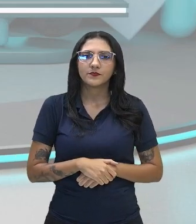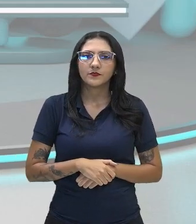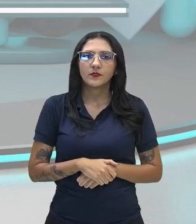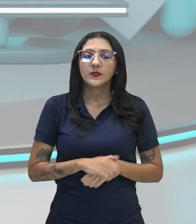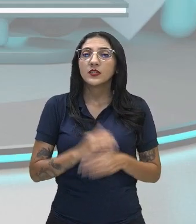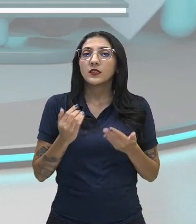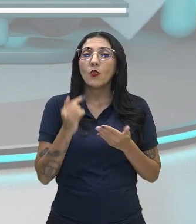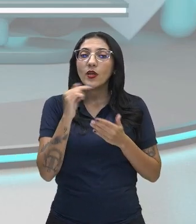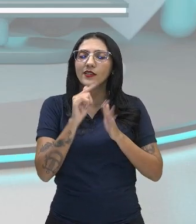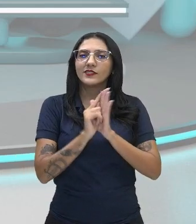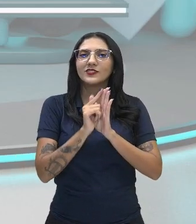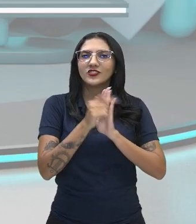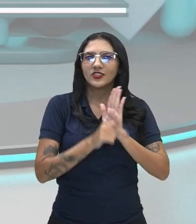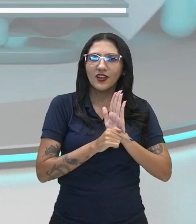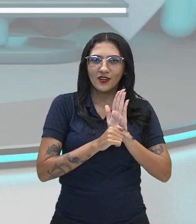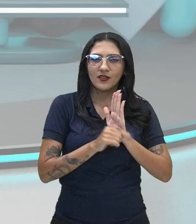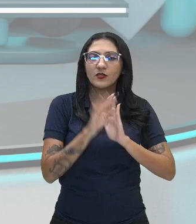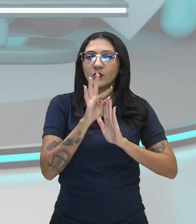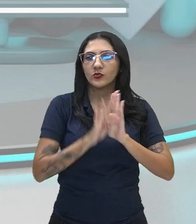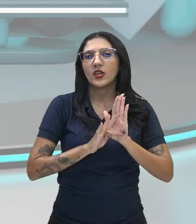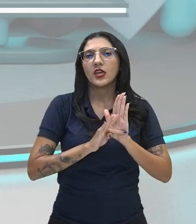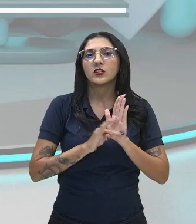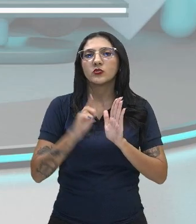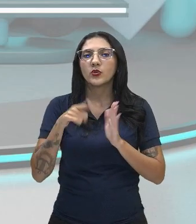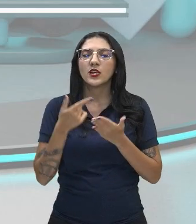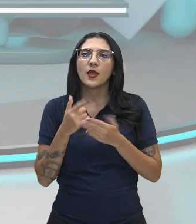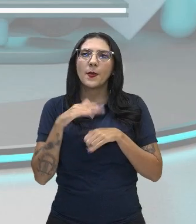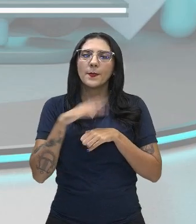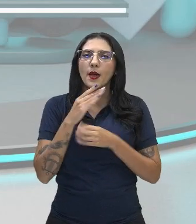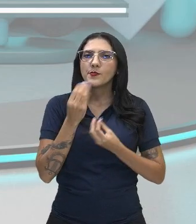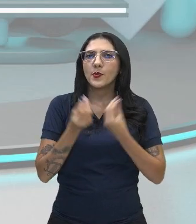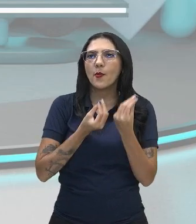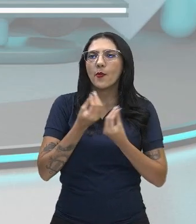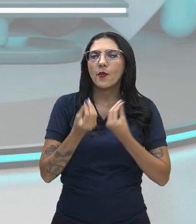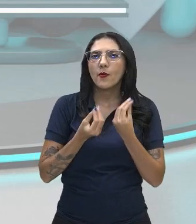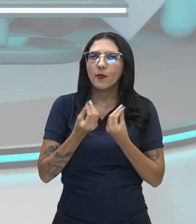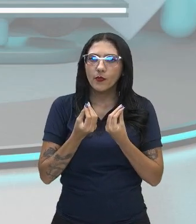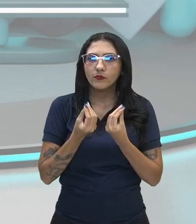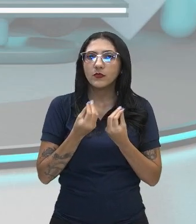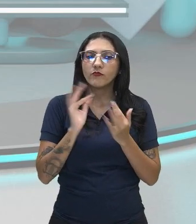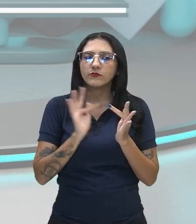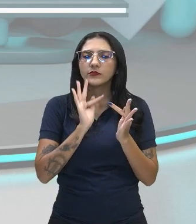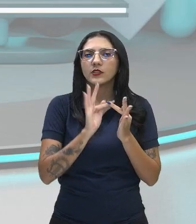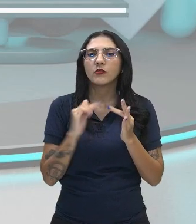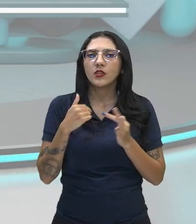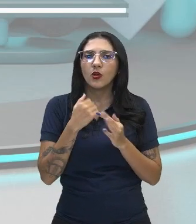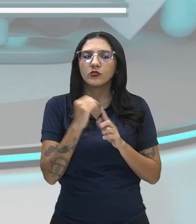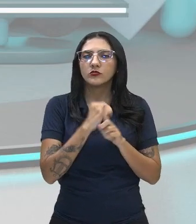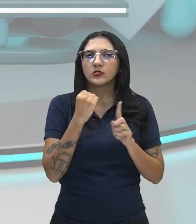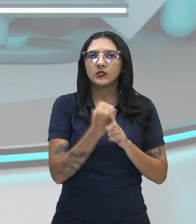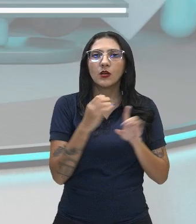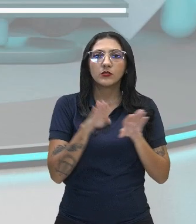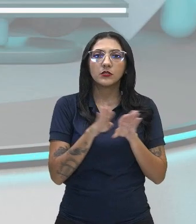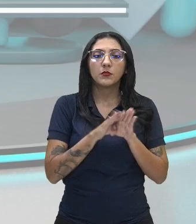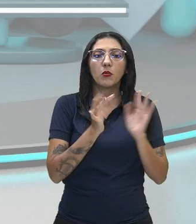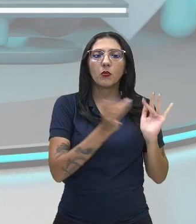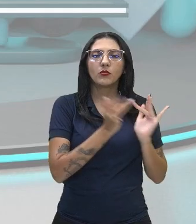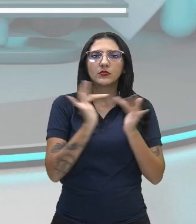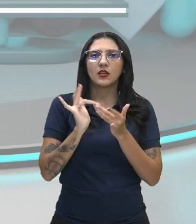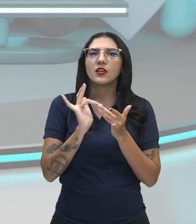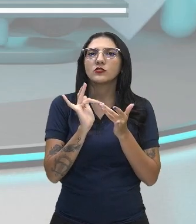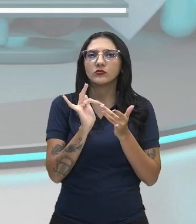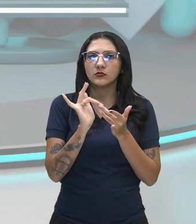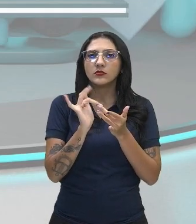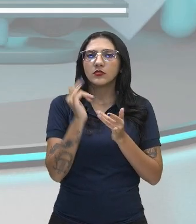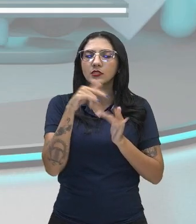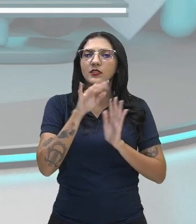gênero textual, ele é mais sobre a função social e o contexto do texto, como